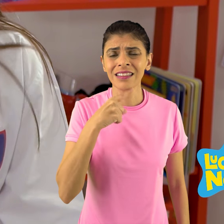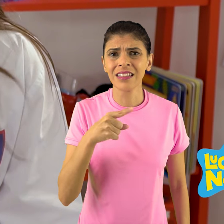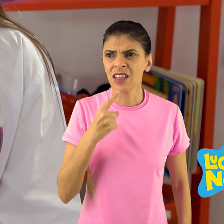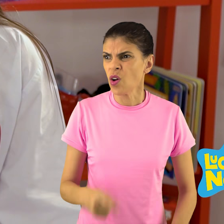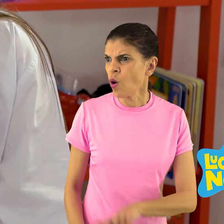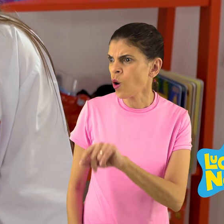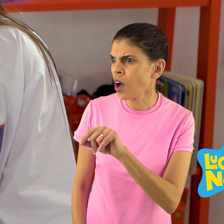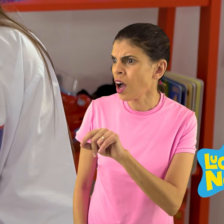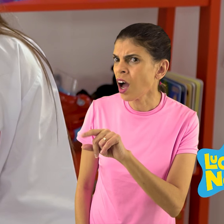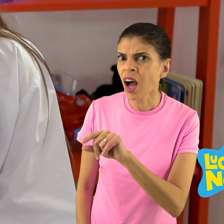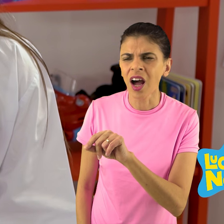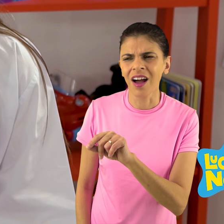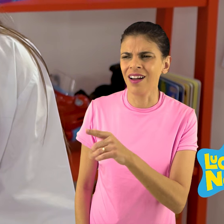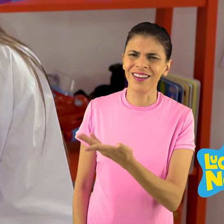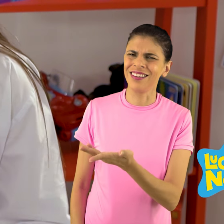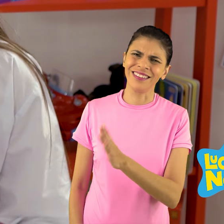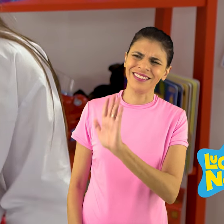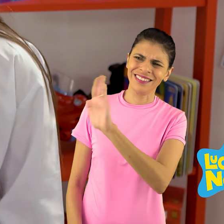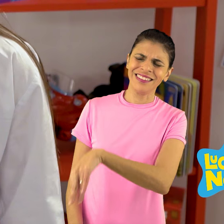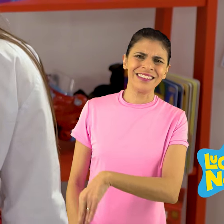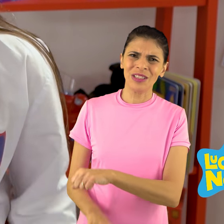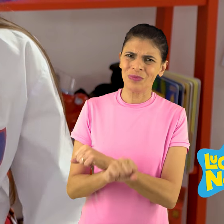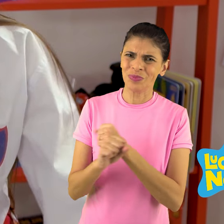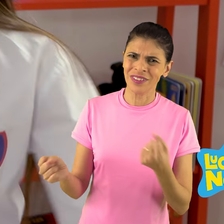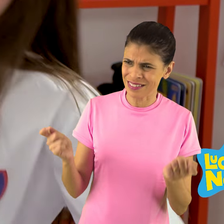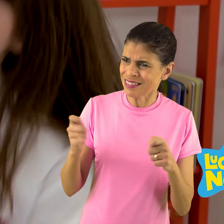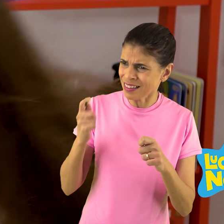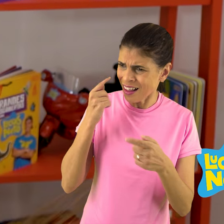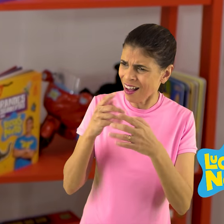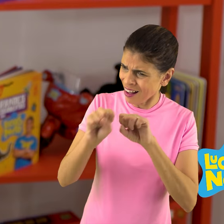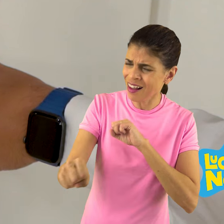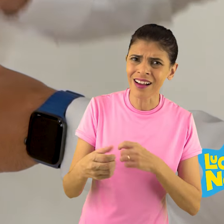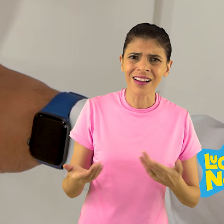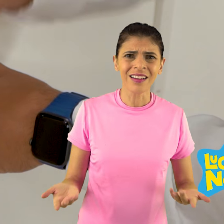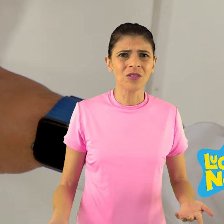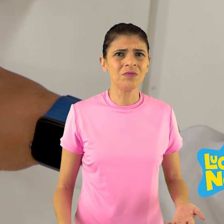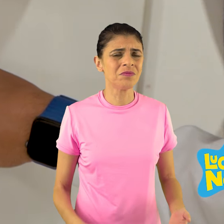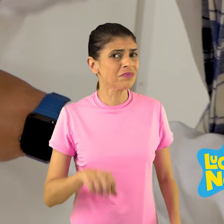O quê? Impossível! Abre isso direito!